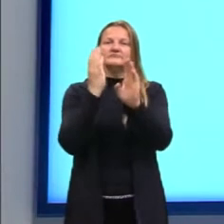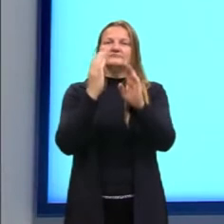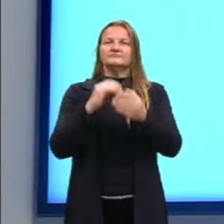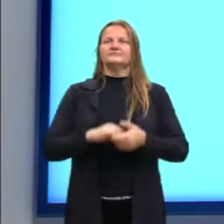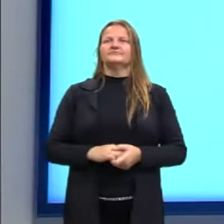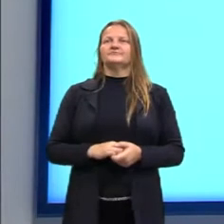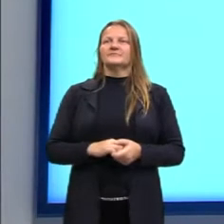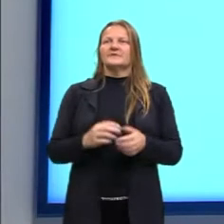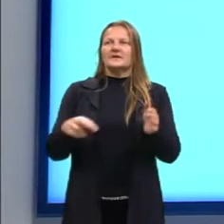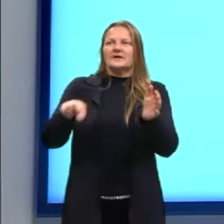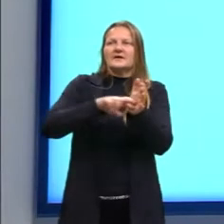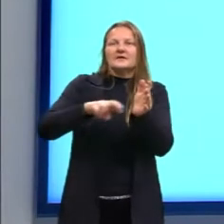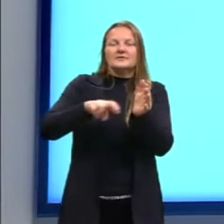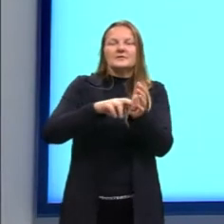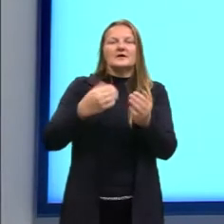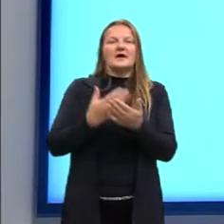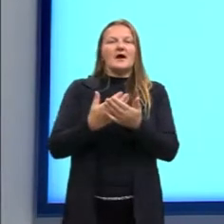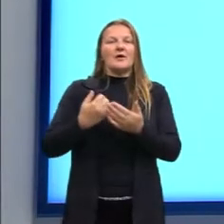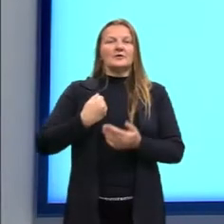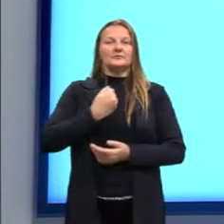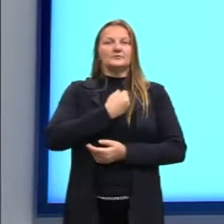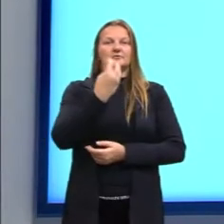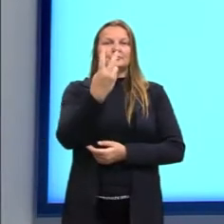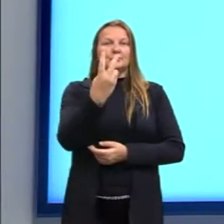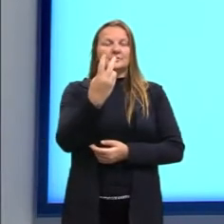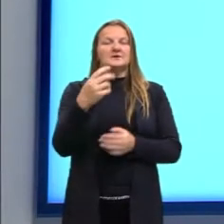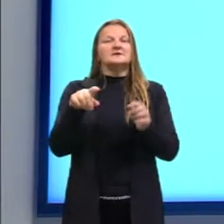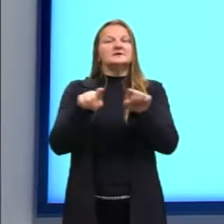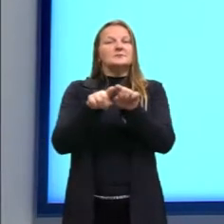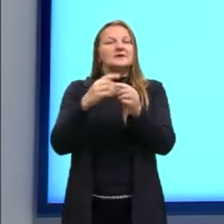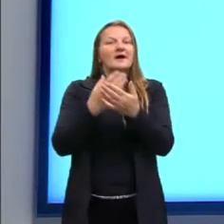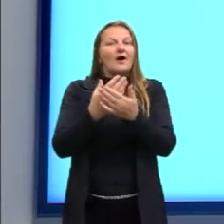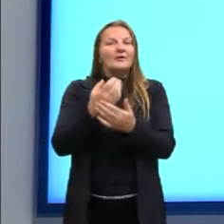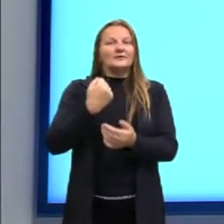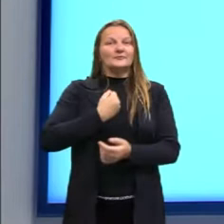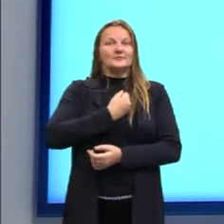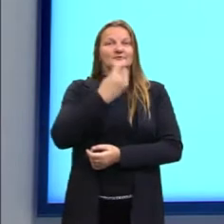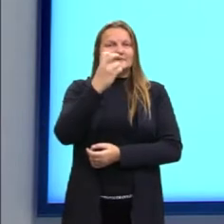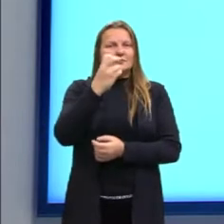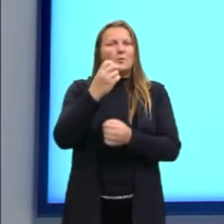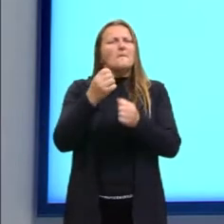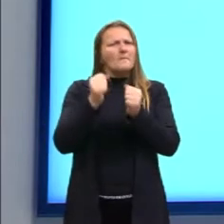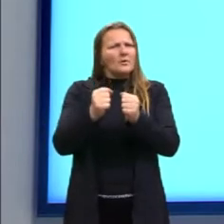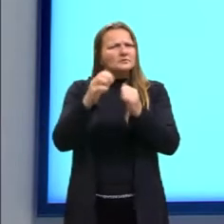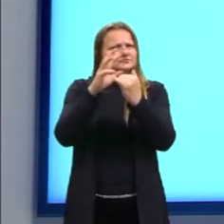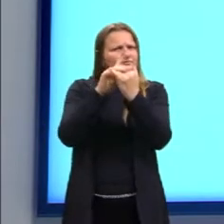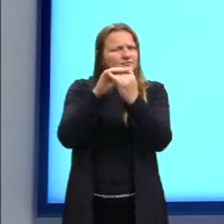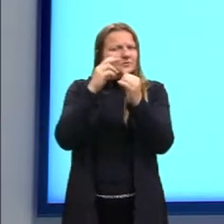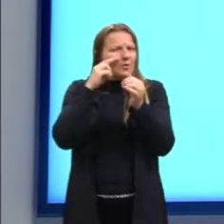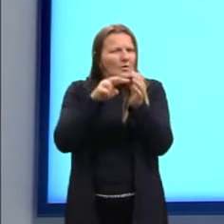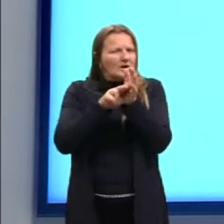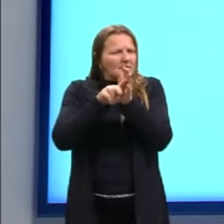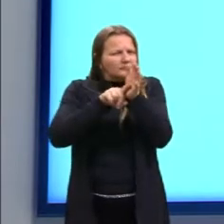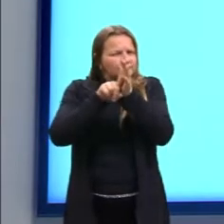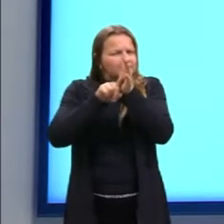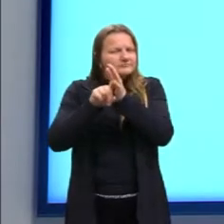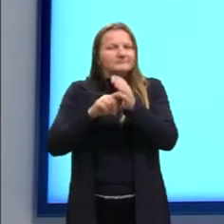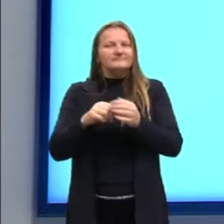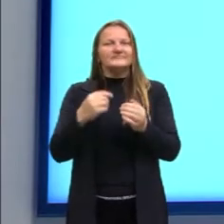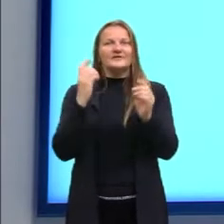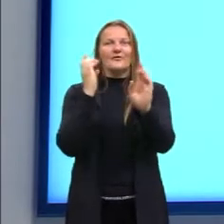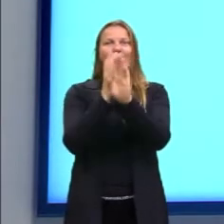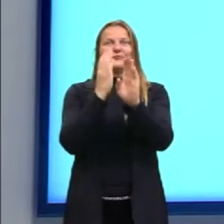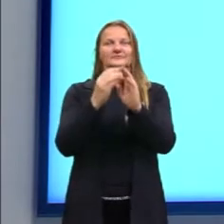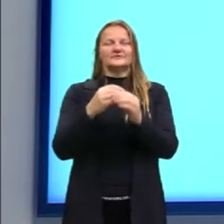vocês retomarem aí as aulas 2 e 5, tá? Então, se vocês observarem tanto a aula 2 quanto a